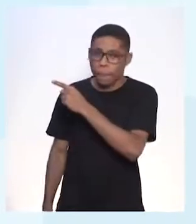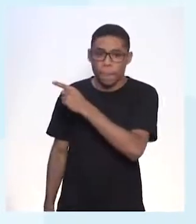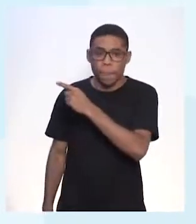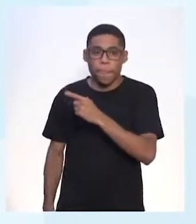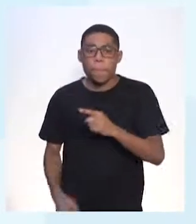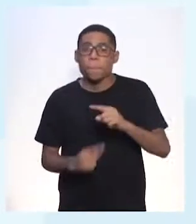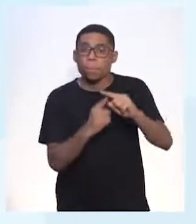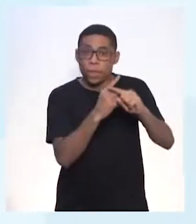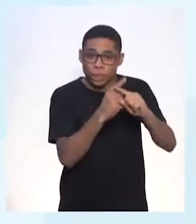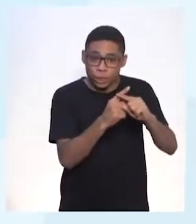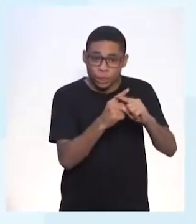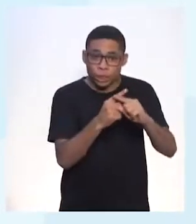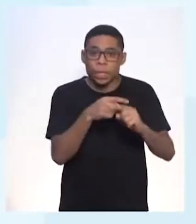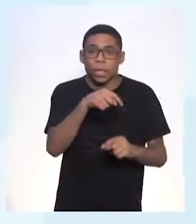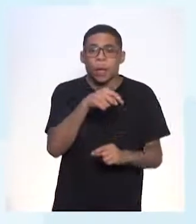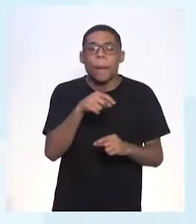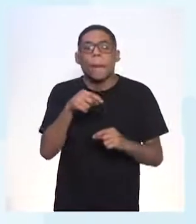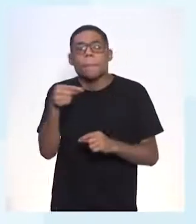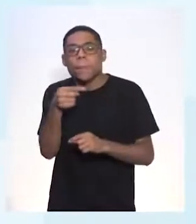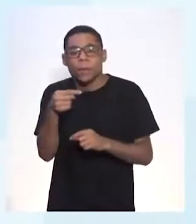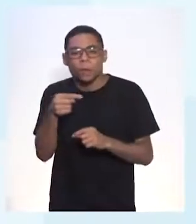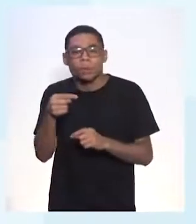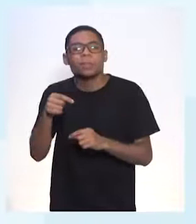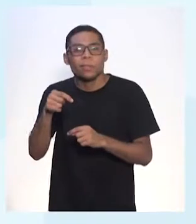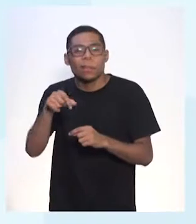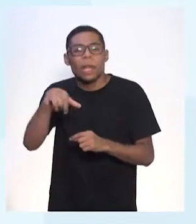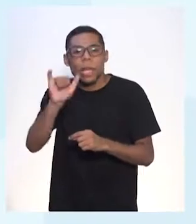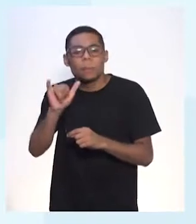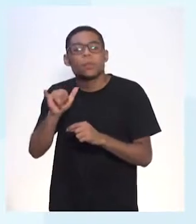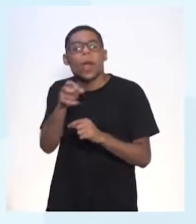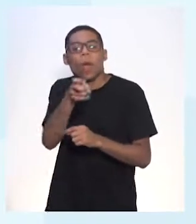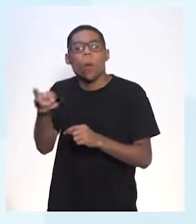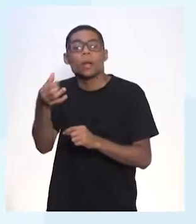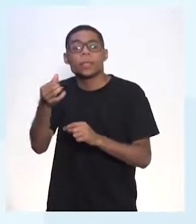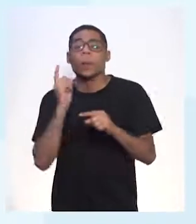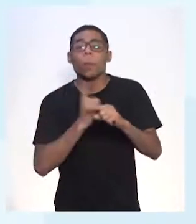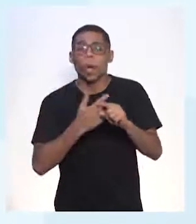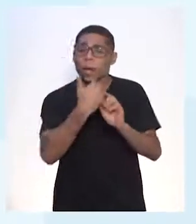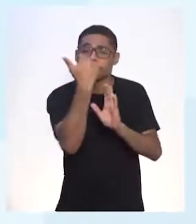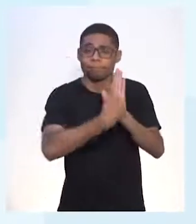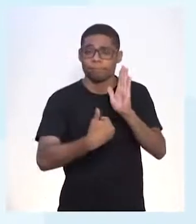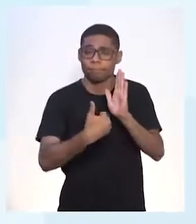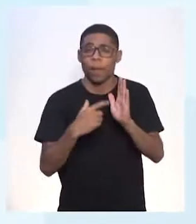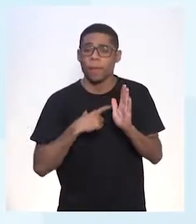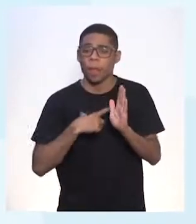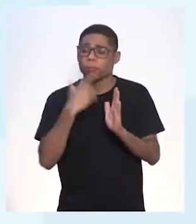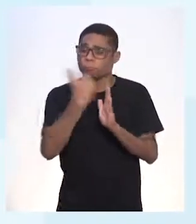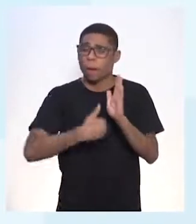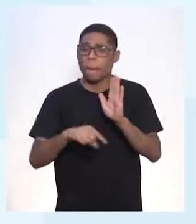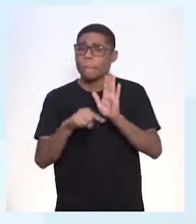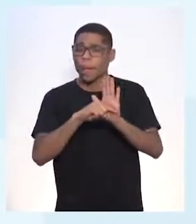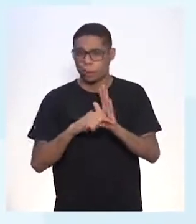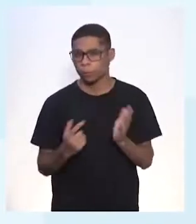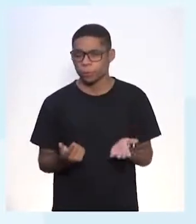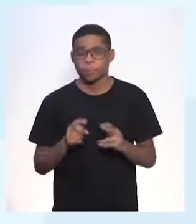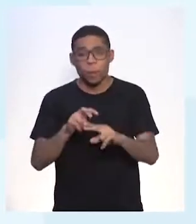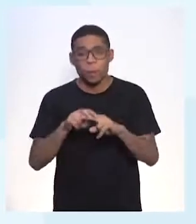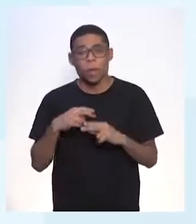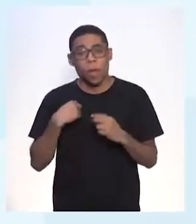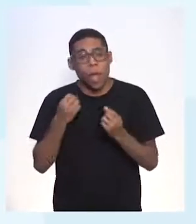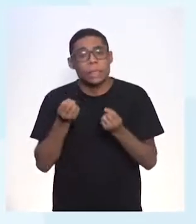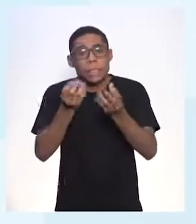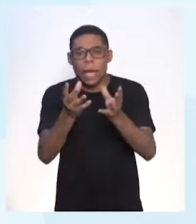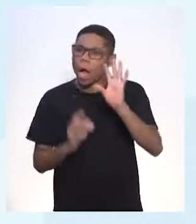x menos y é igual a 6 aí. Então, eu consegui resolver, consegui montar